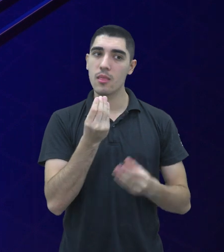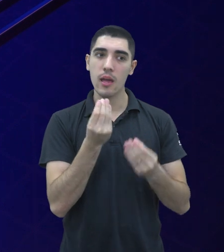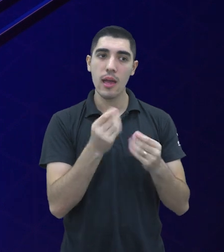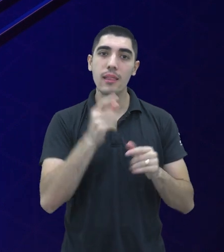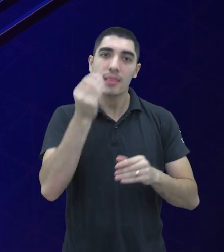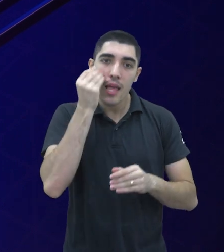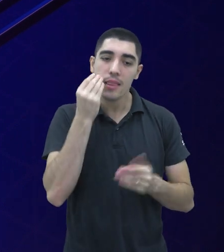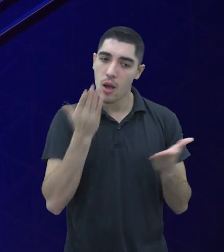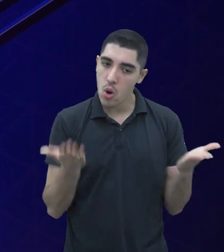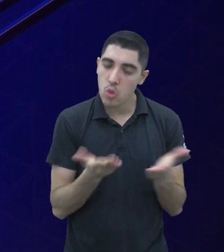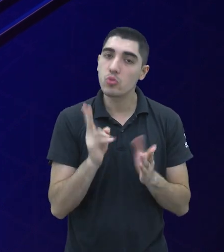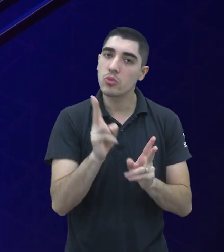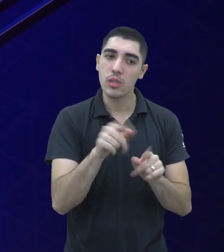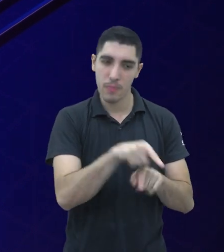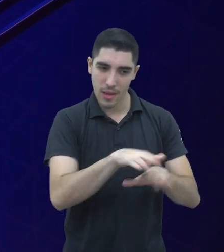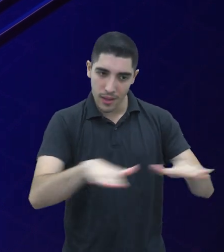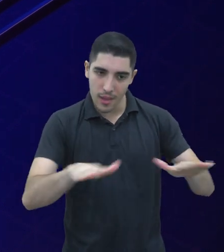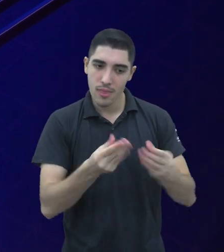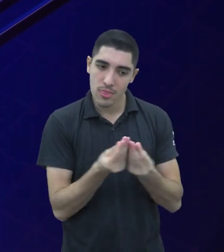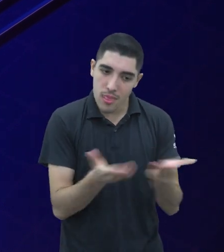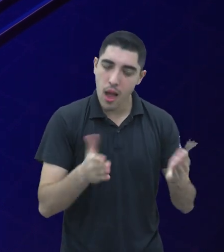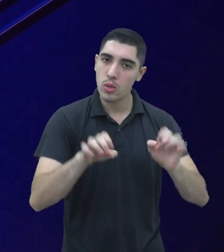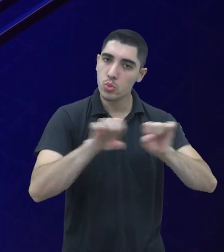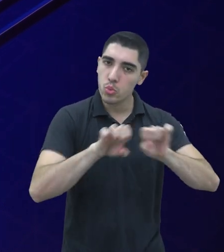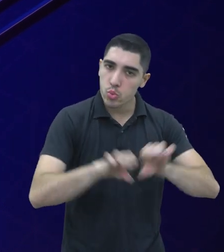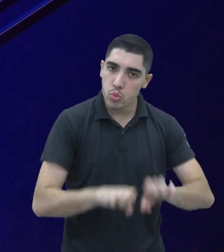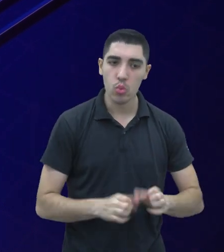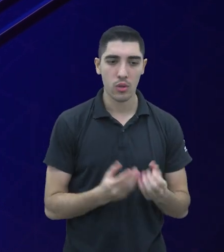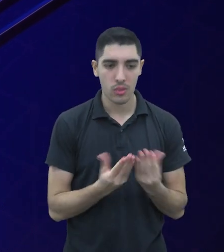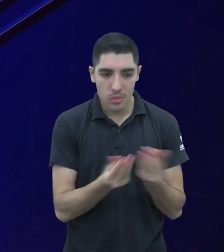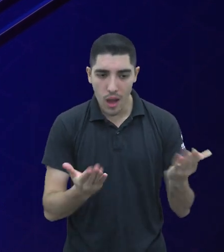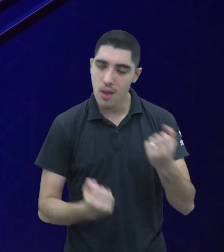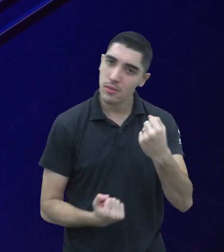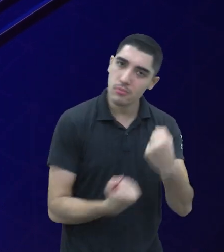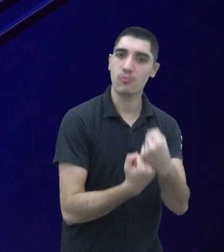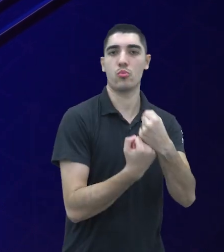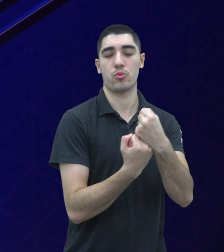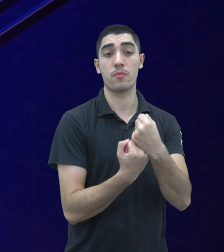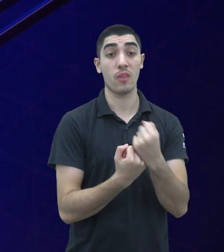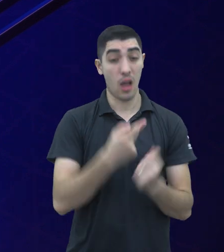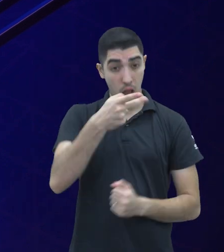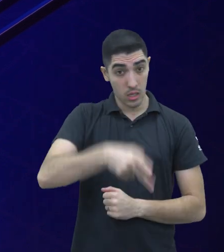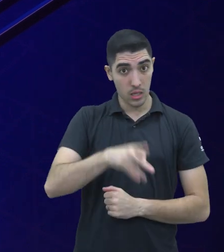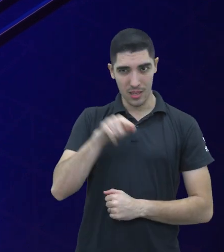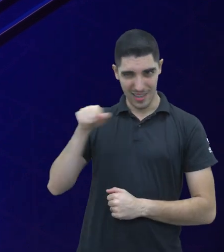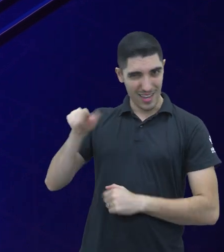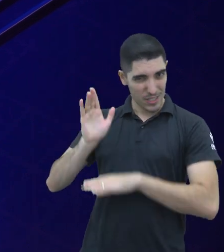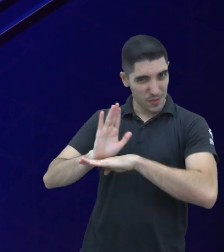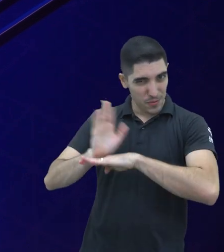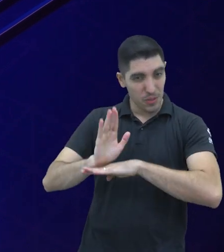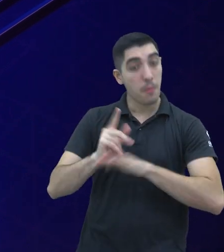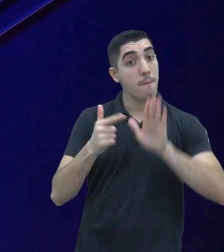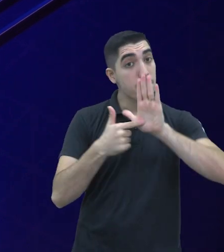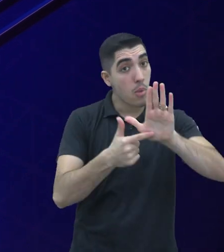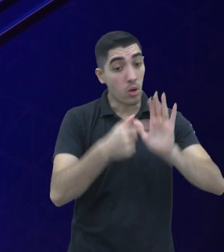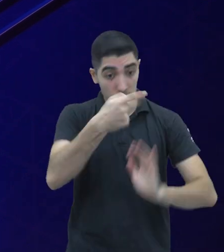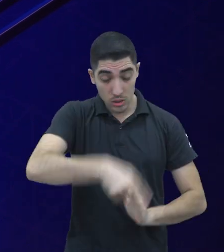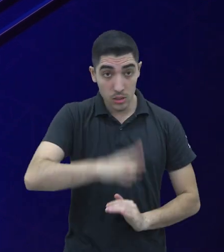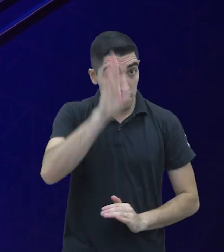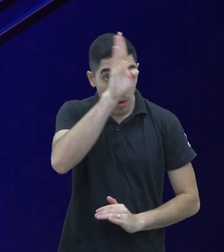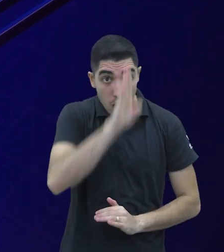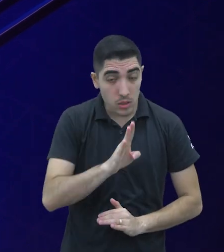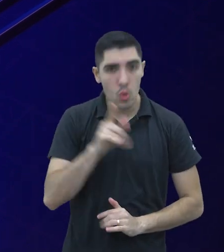suporte e estrutura para as crianças. Em Cidade de Deus, a gente tem uma realidade, né, do Brasil muito forte. Mostra